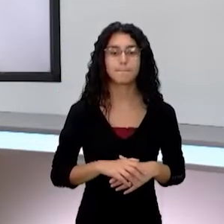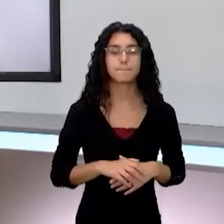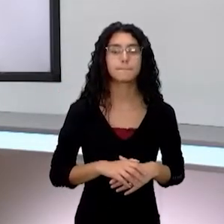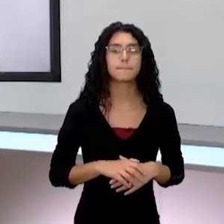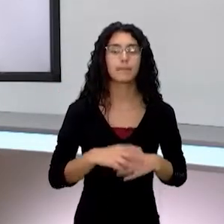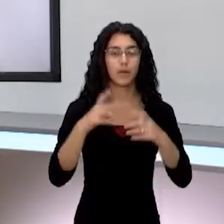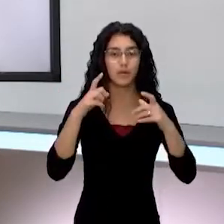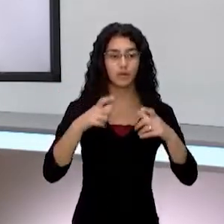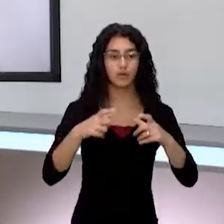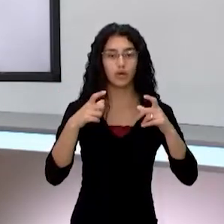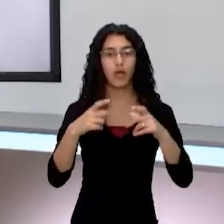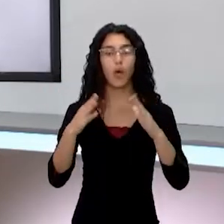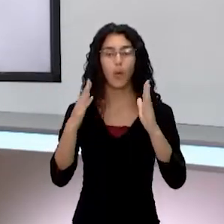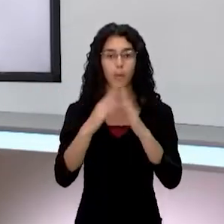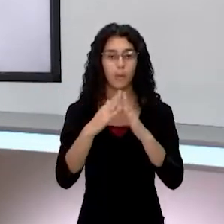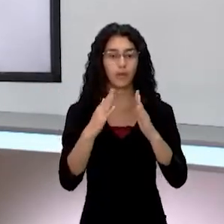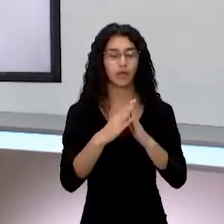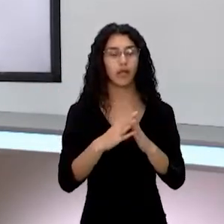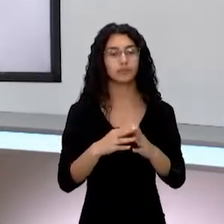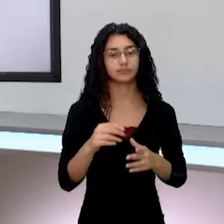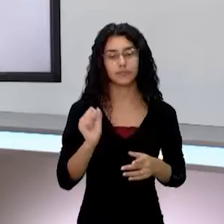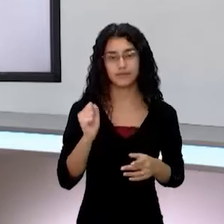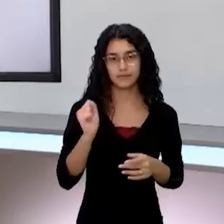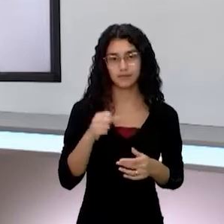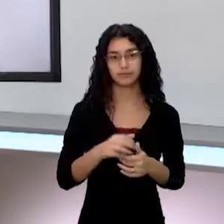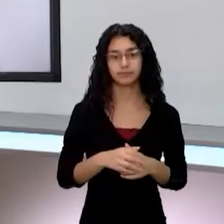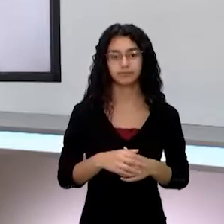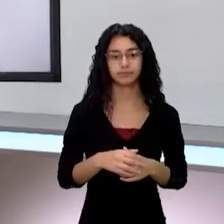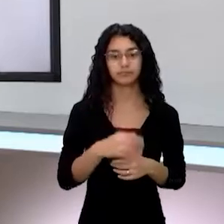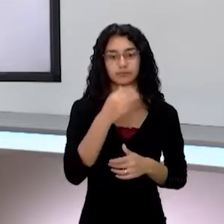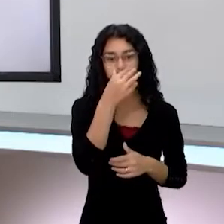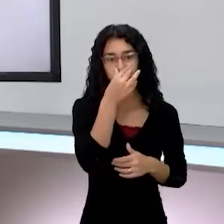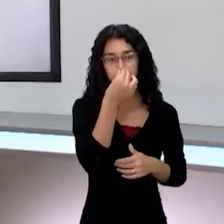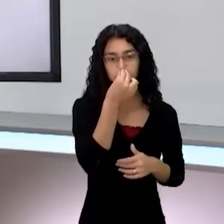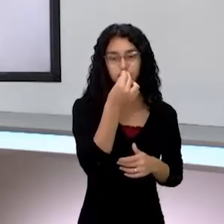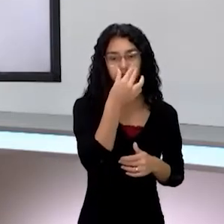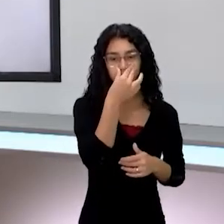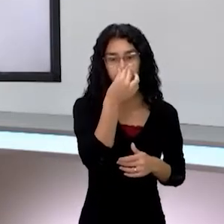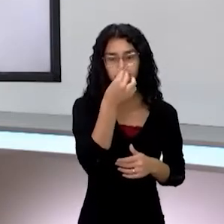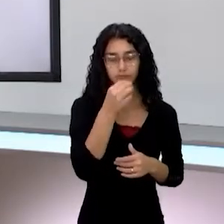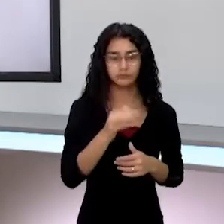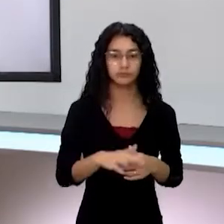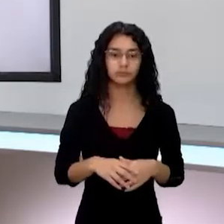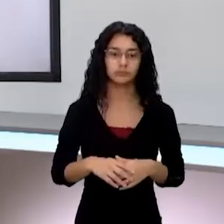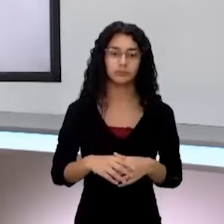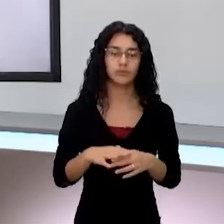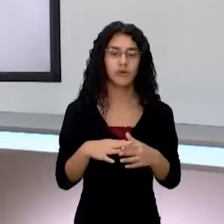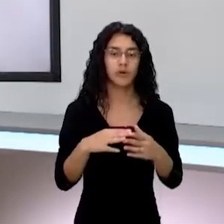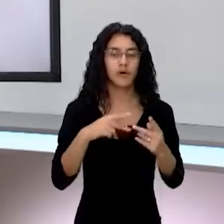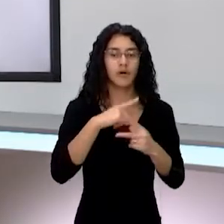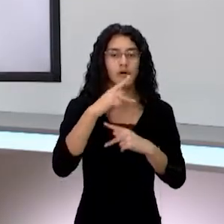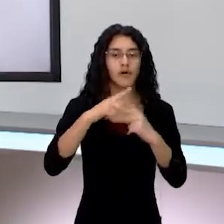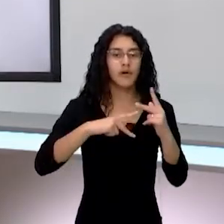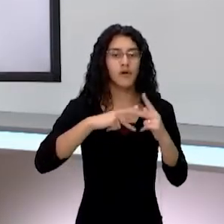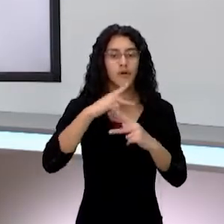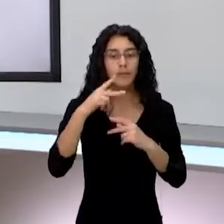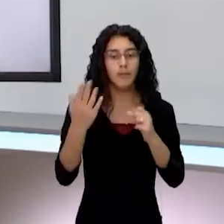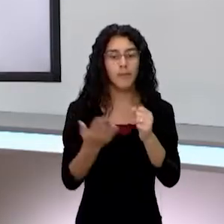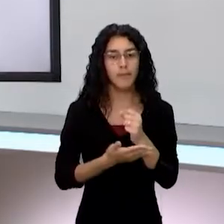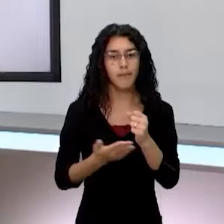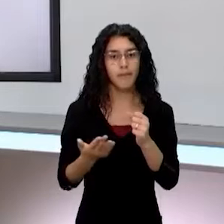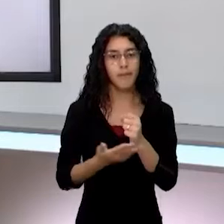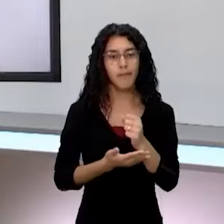habitável. Os planetas gasosos estão para lá da zona habitável, né? Então, por isso que vida ali nos outros planetas é praticamente aí